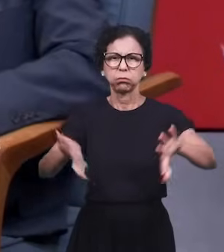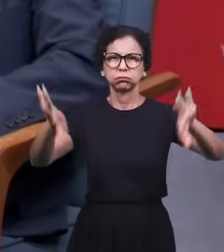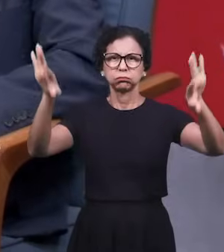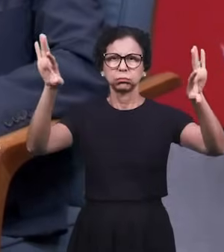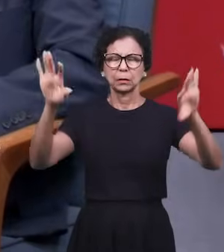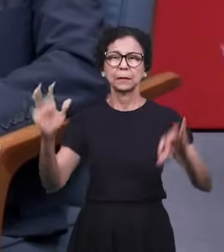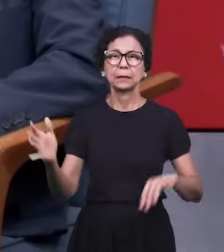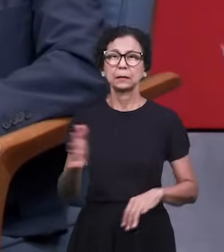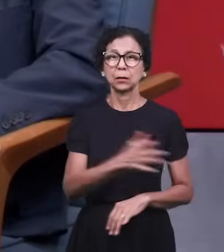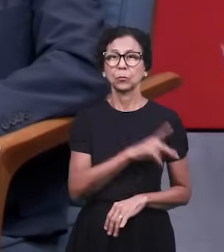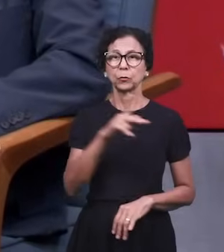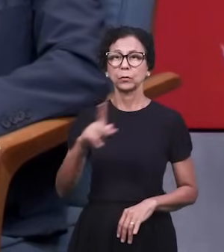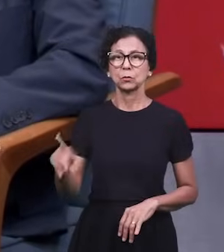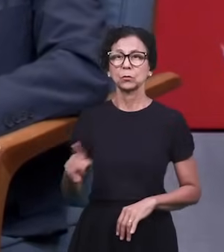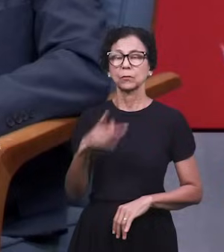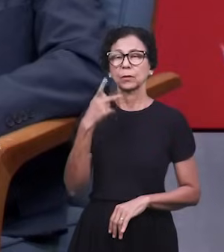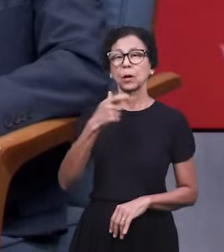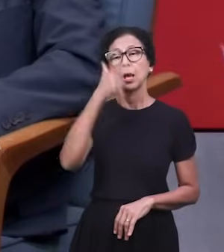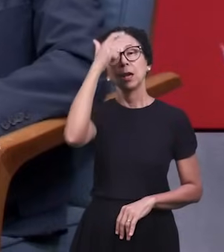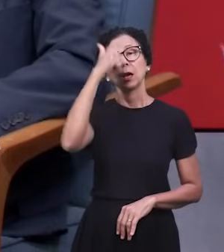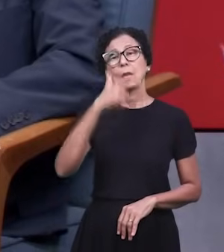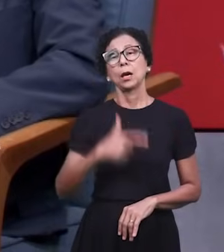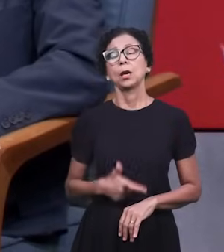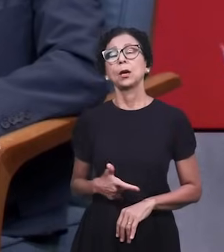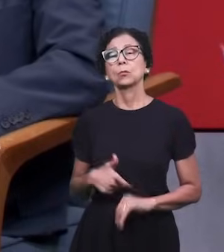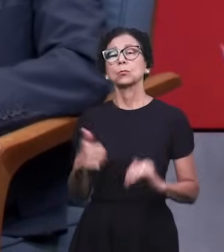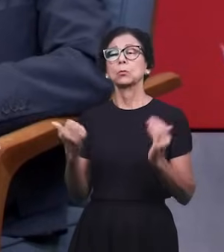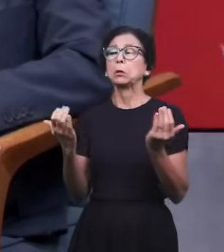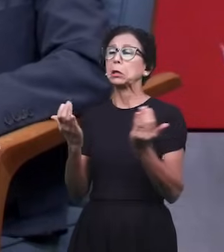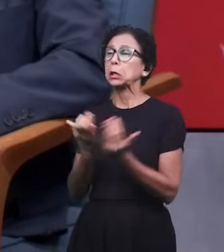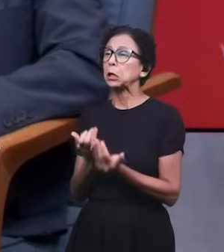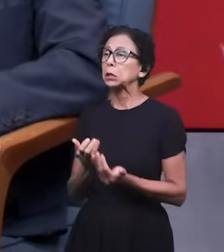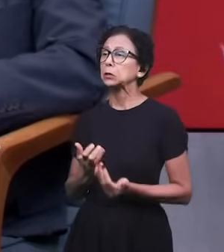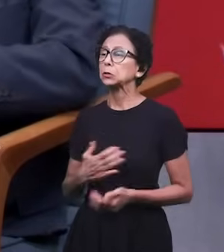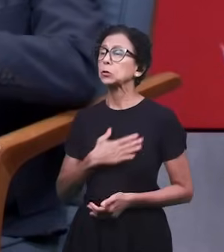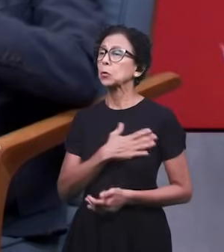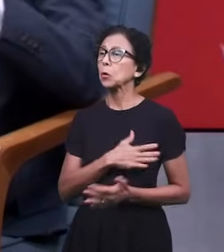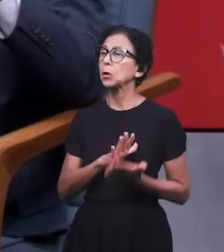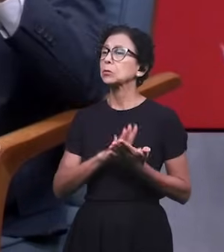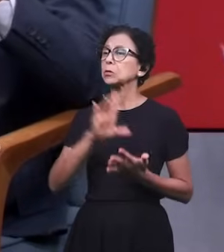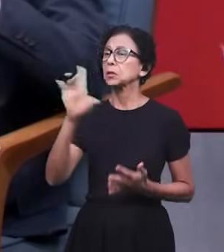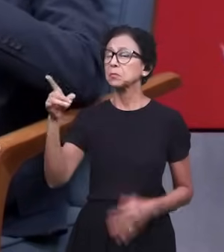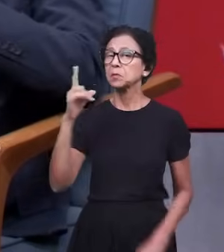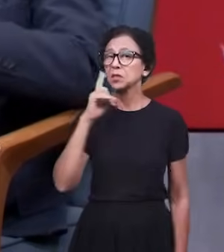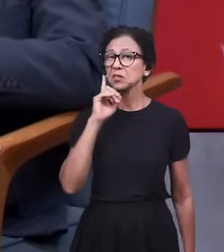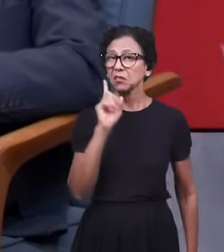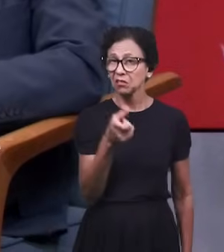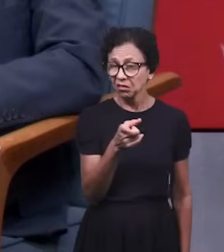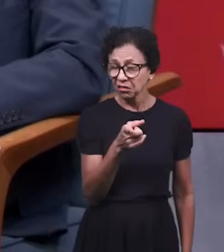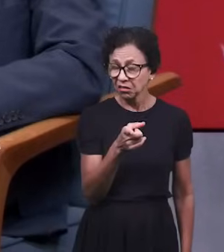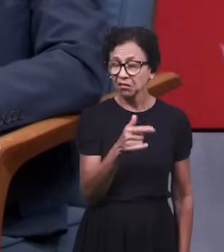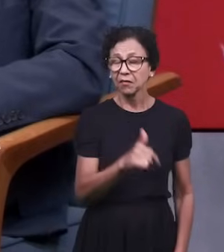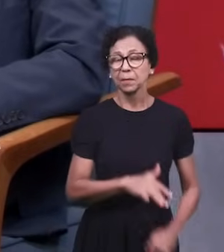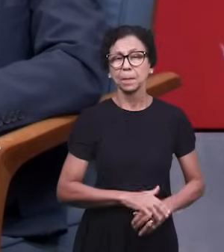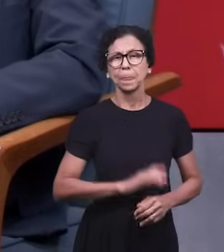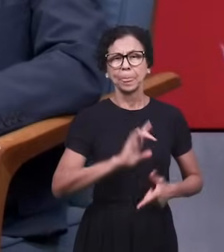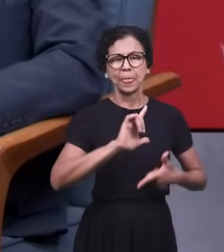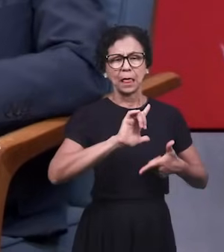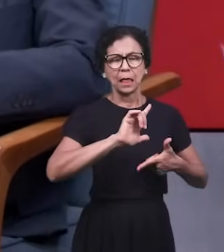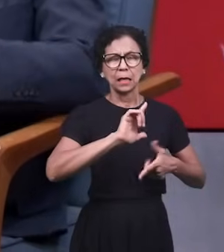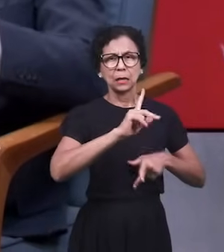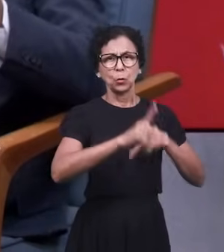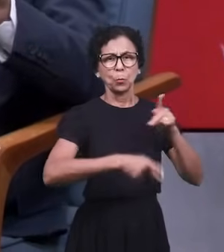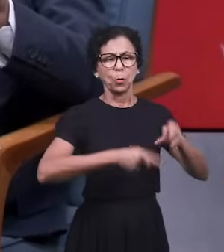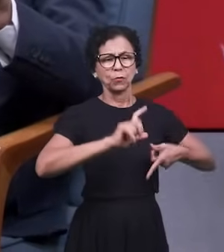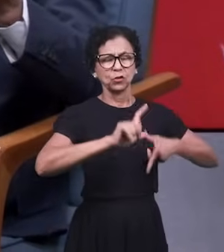evangélico, que gostava da Bíblia, mas olha, aquela saída de Israel,